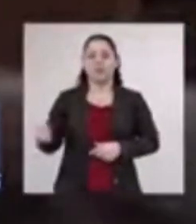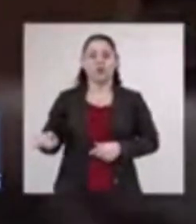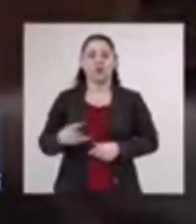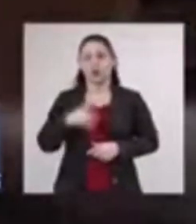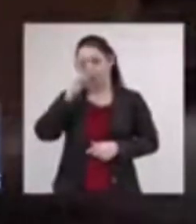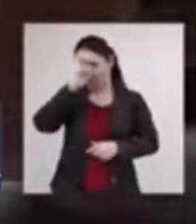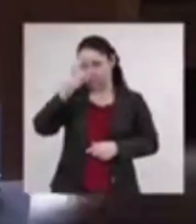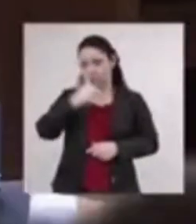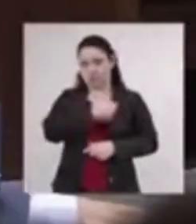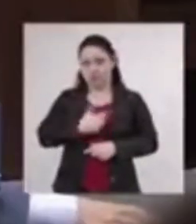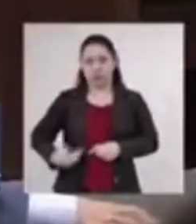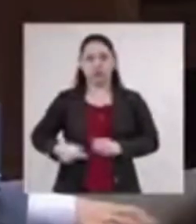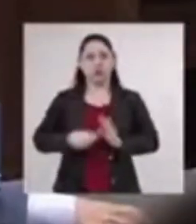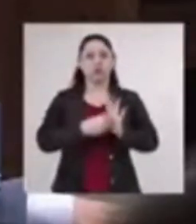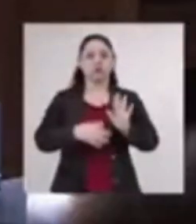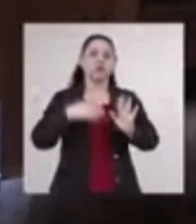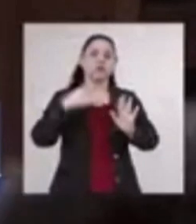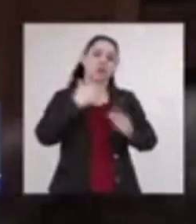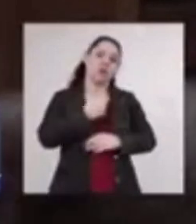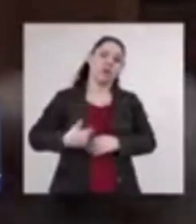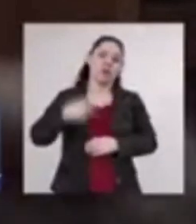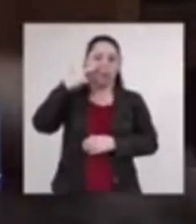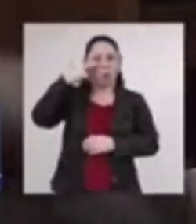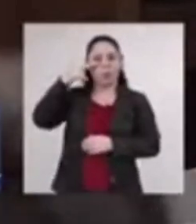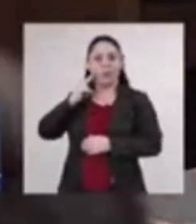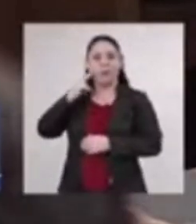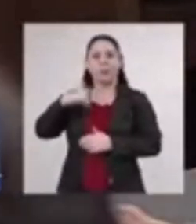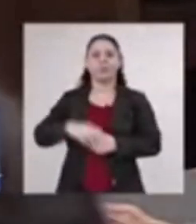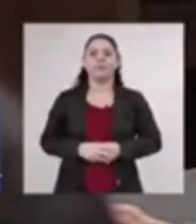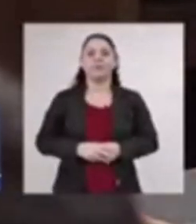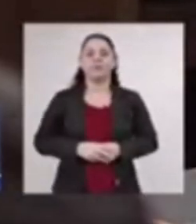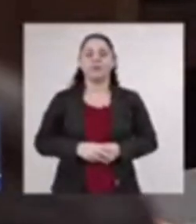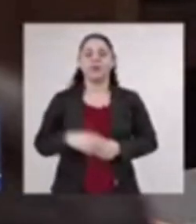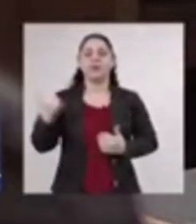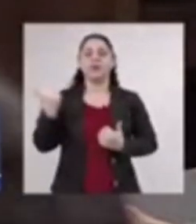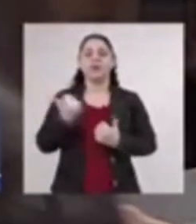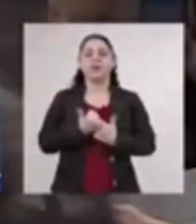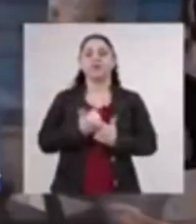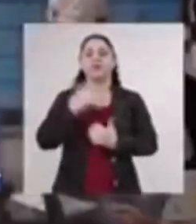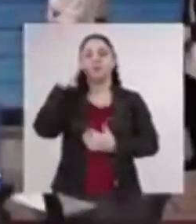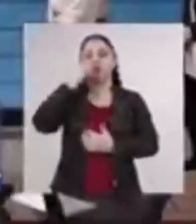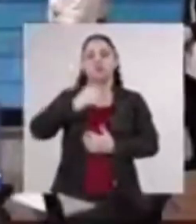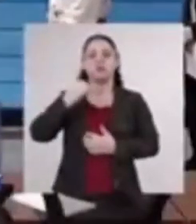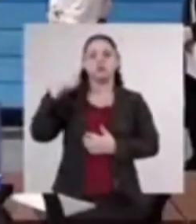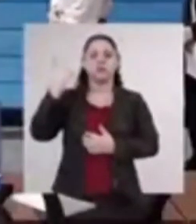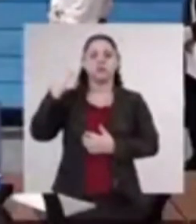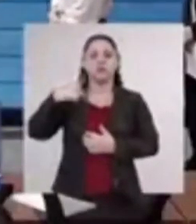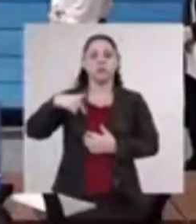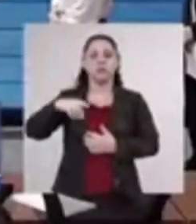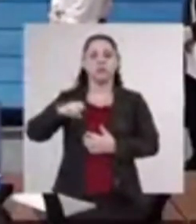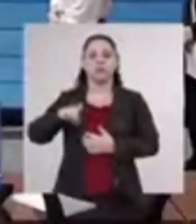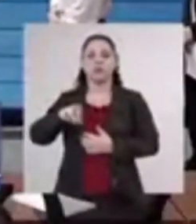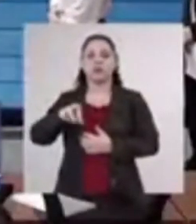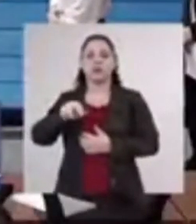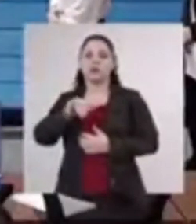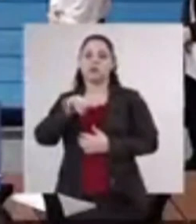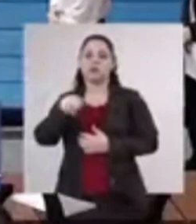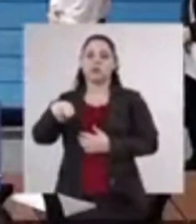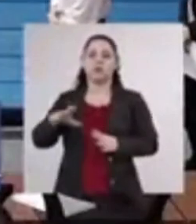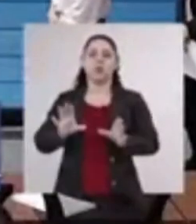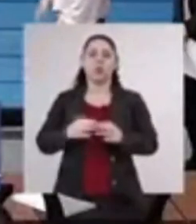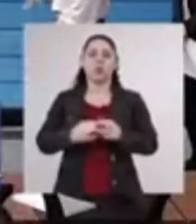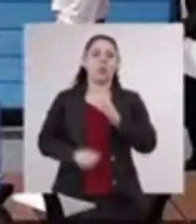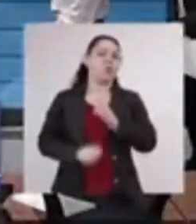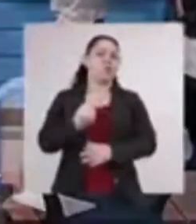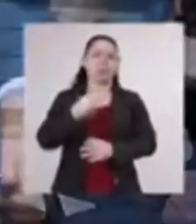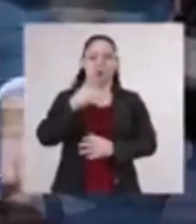é o novo líder do governo com a indicação do governador Eduardo Riedel e vice-líder deputado Pedro Pedrossian. Então, feita a composição